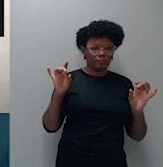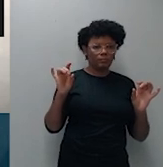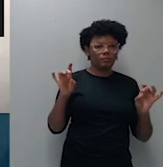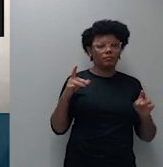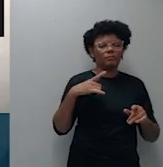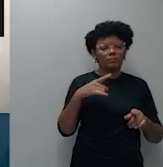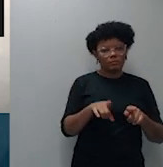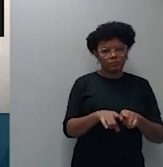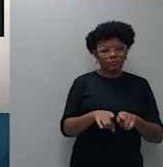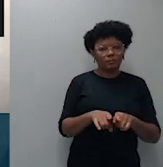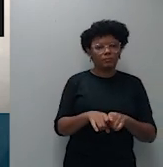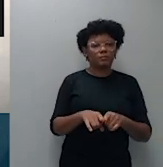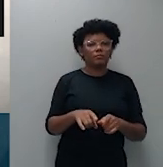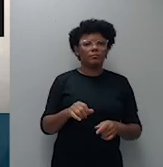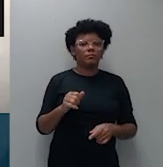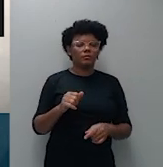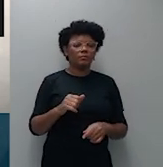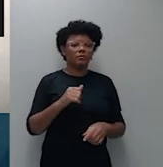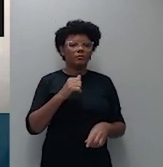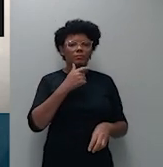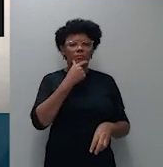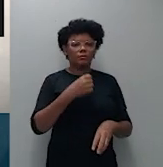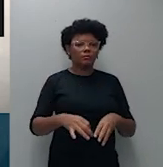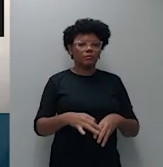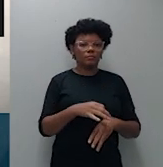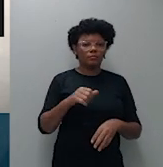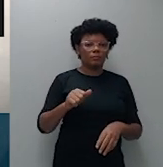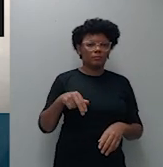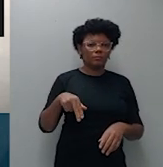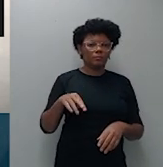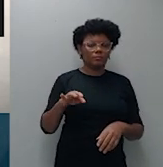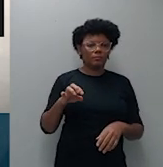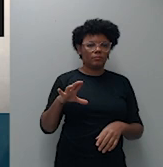também do ministro Antônio Carlos Ferreira